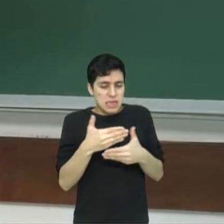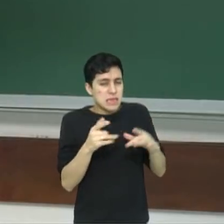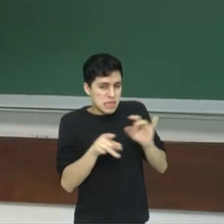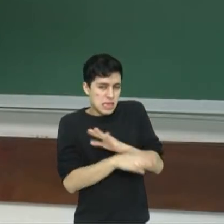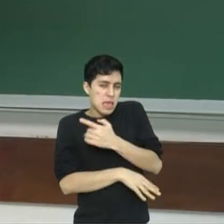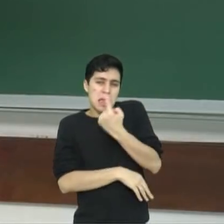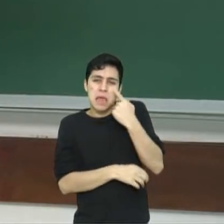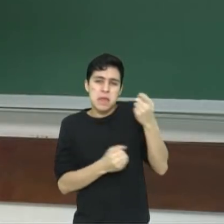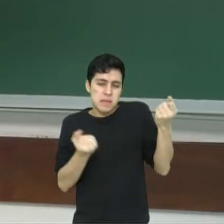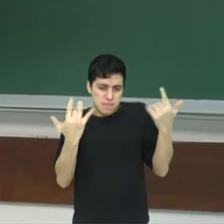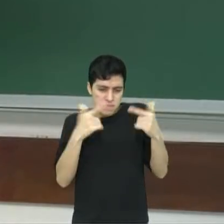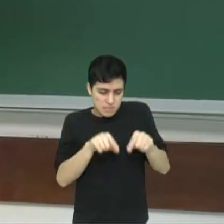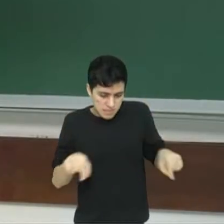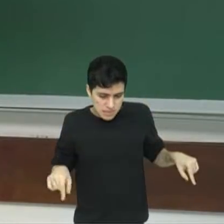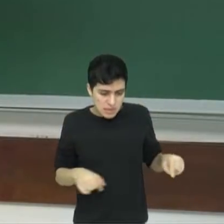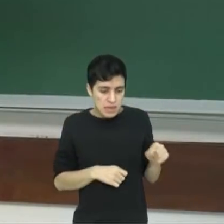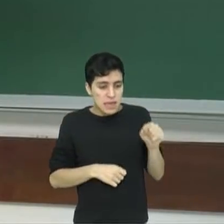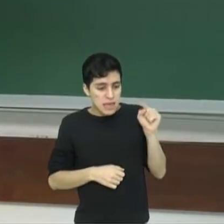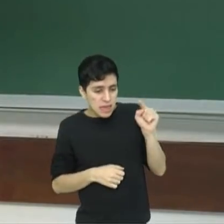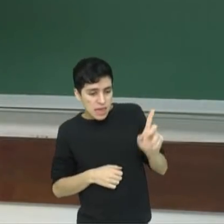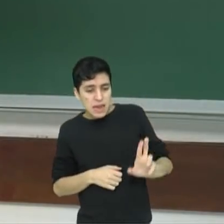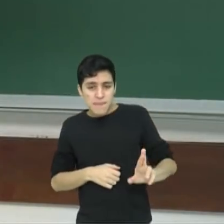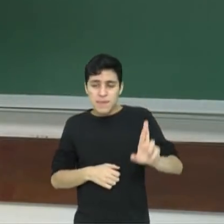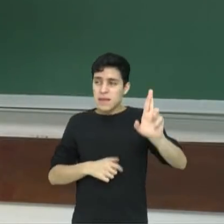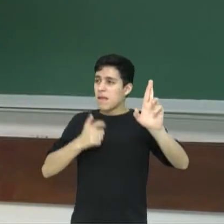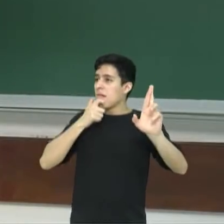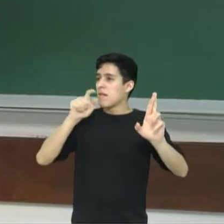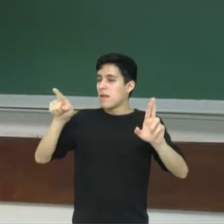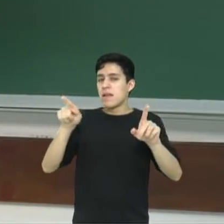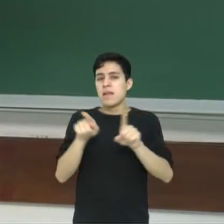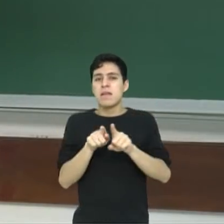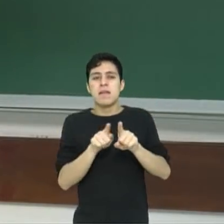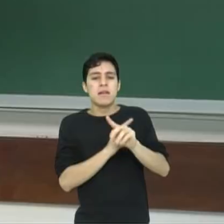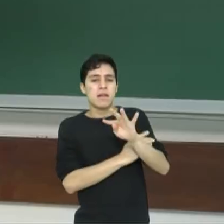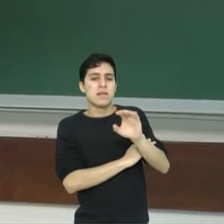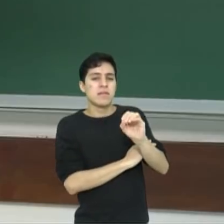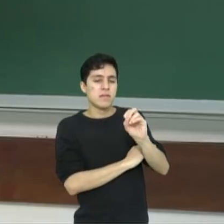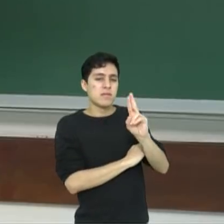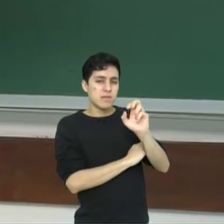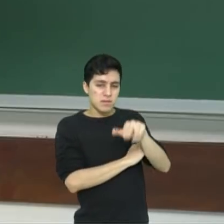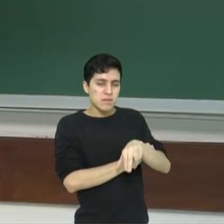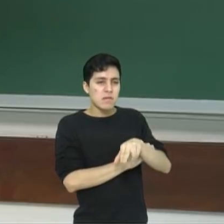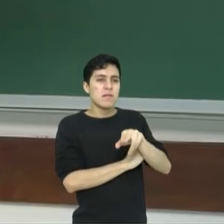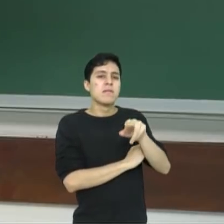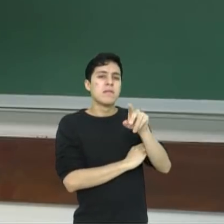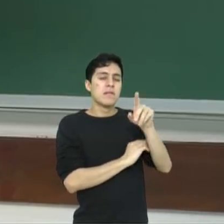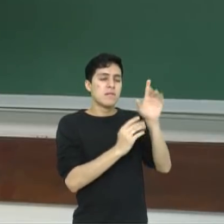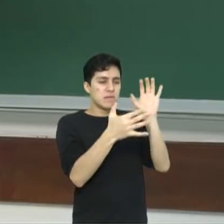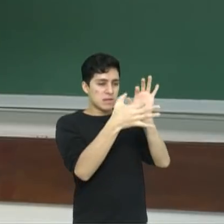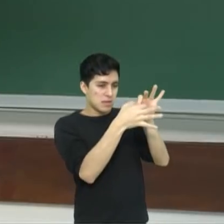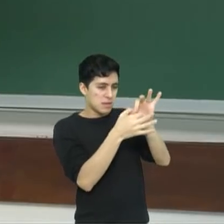maneira. Ele está para a Inglaterra, assim como o tio Sam está para os Estados Unidos. Aquele senhor